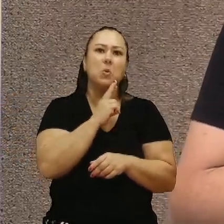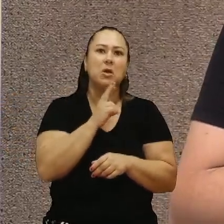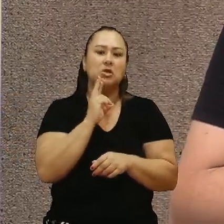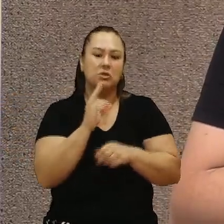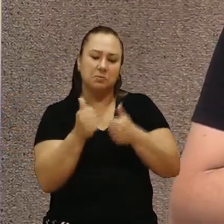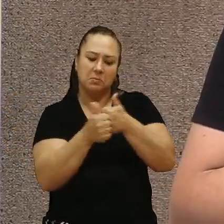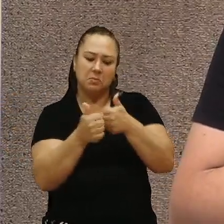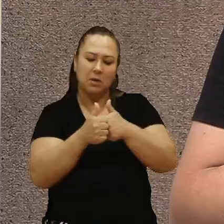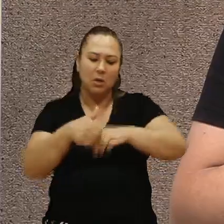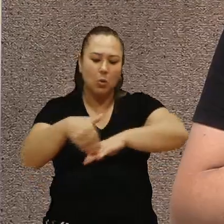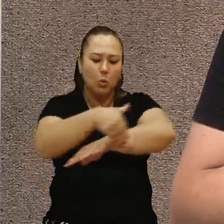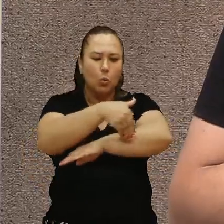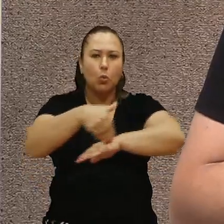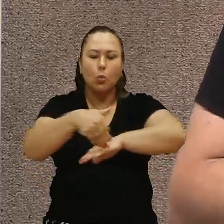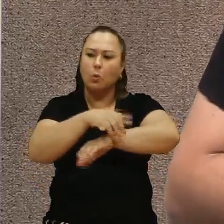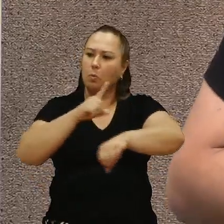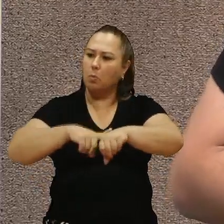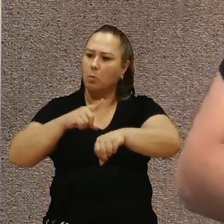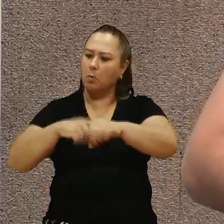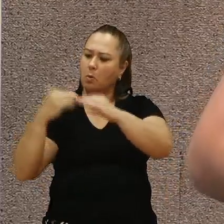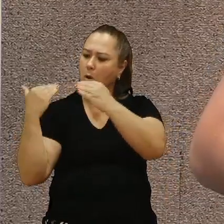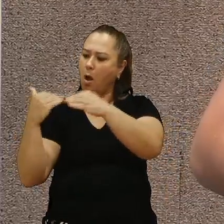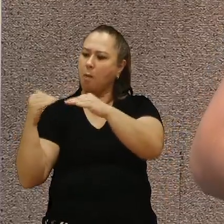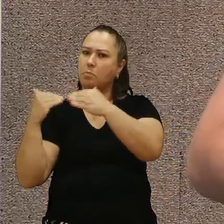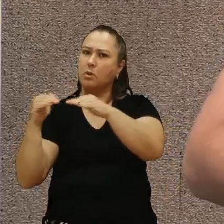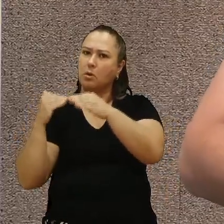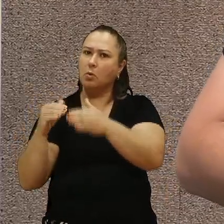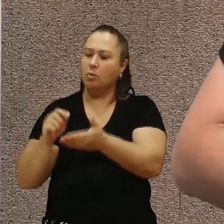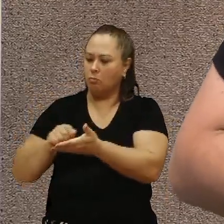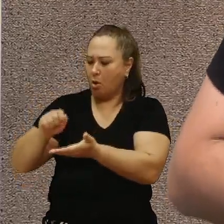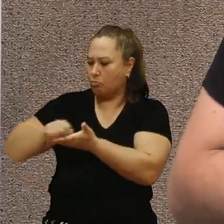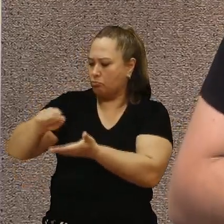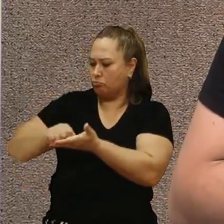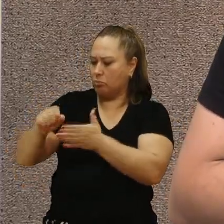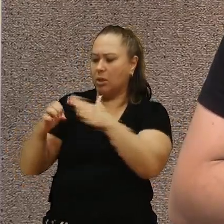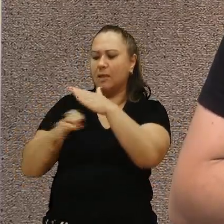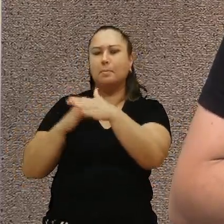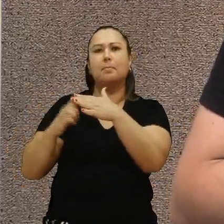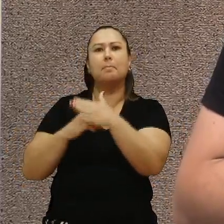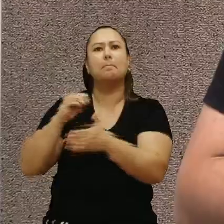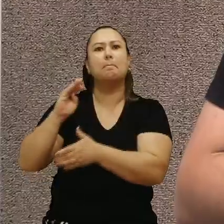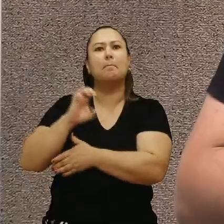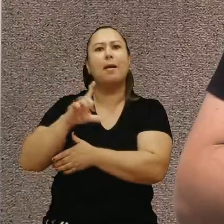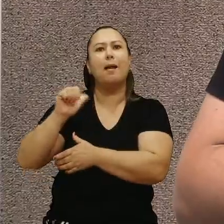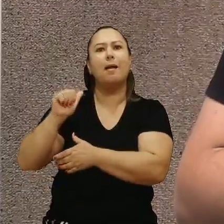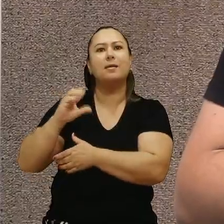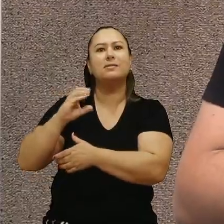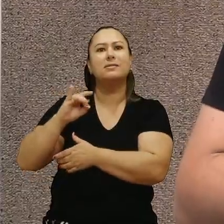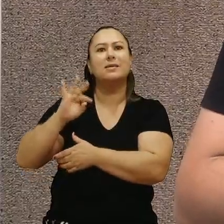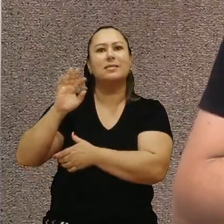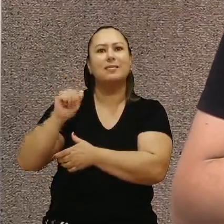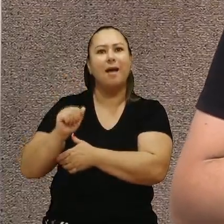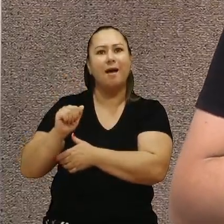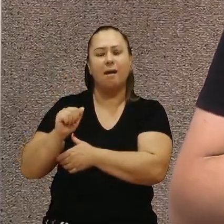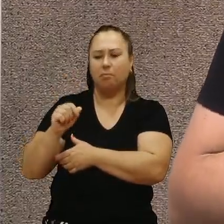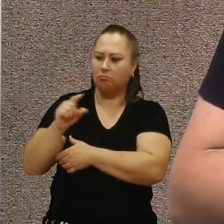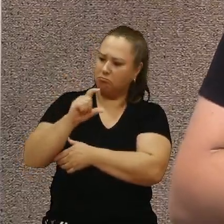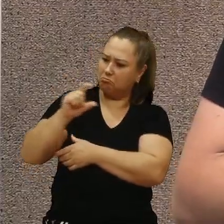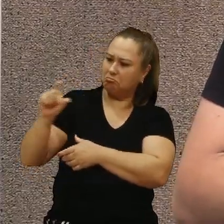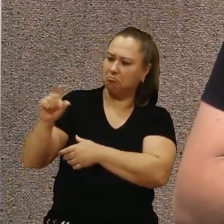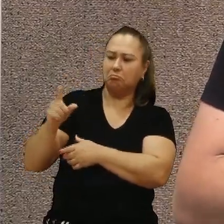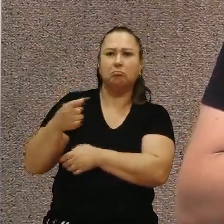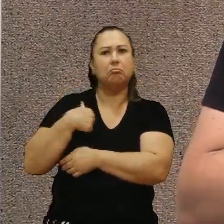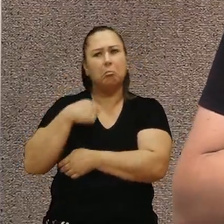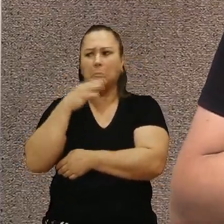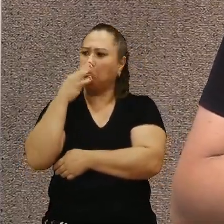rua, eu presenciei o momento em que vem um caminhão, até anotei o nome da empresa, a empresa Bela Citar Soluções Ambientais. E, pasmem,